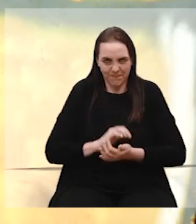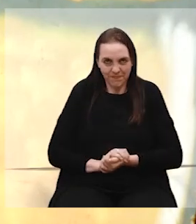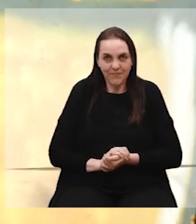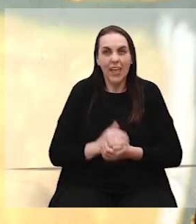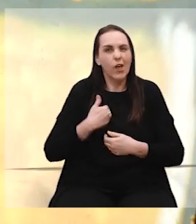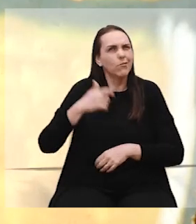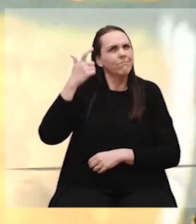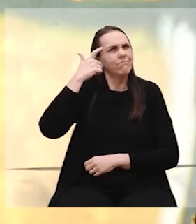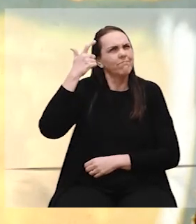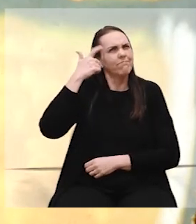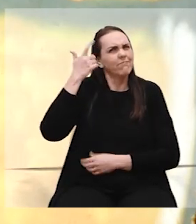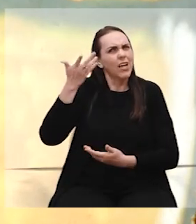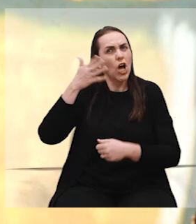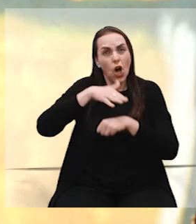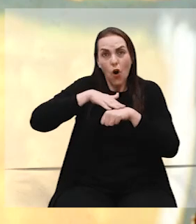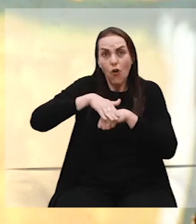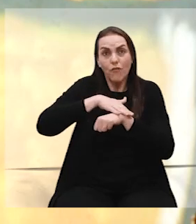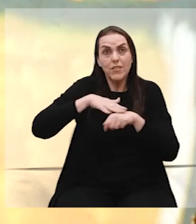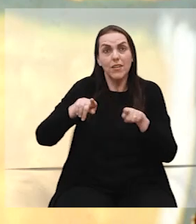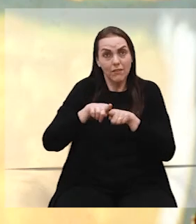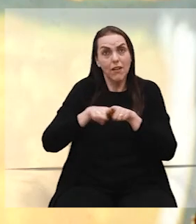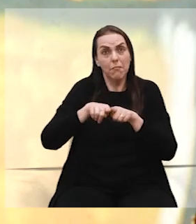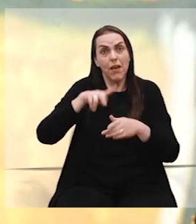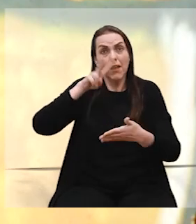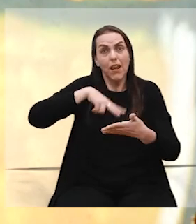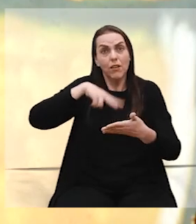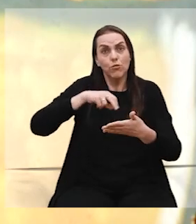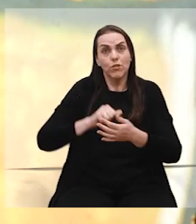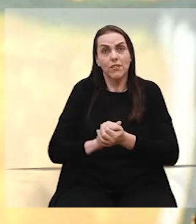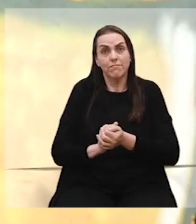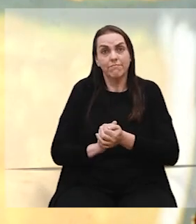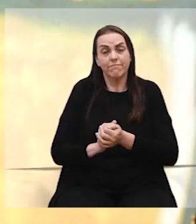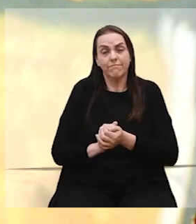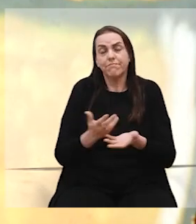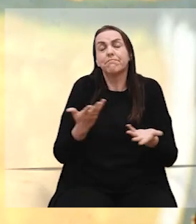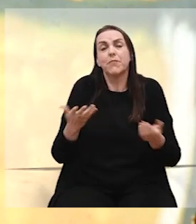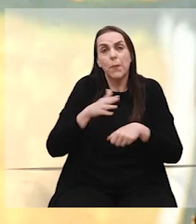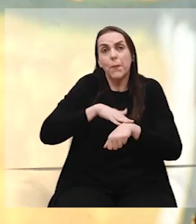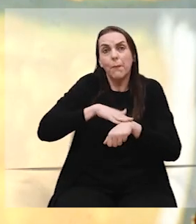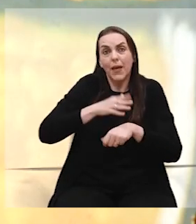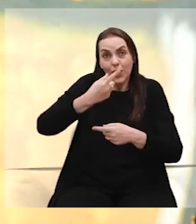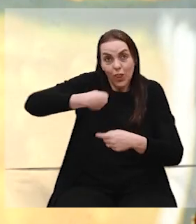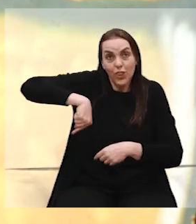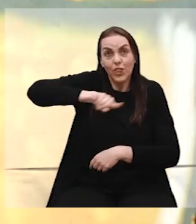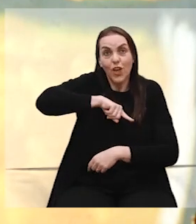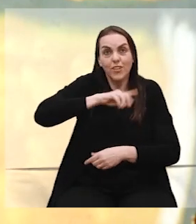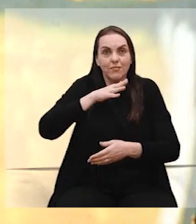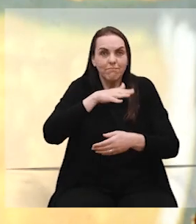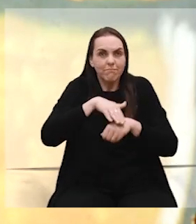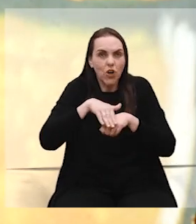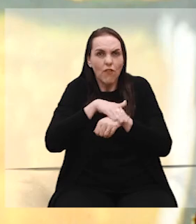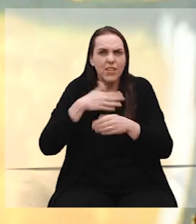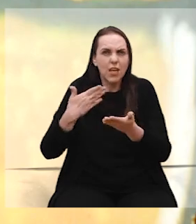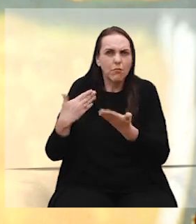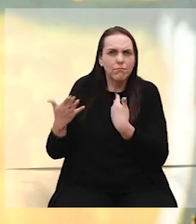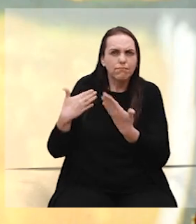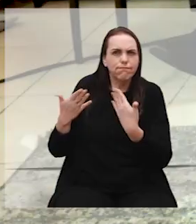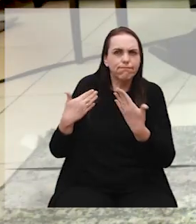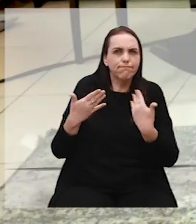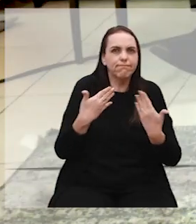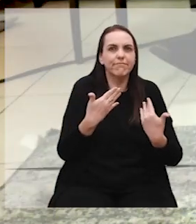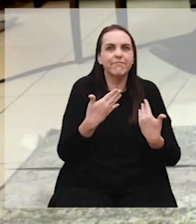pensando aqui, vindo a gente conversando, conversar é ler também. Quando a gente conversa,